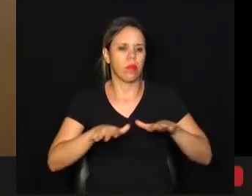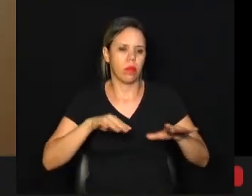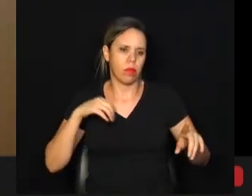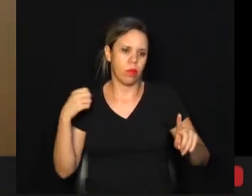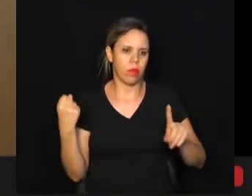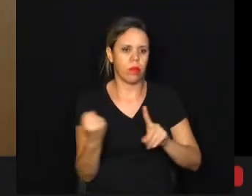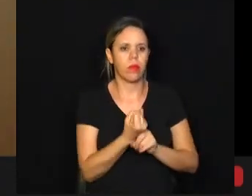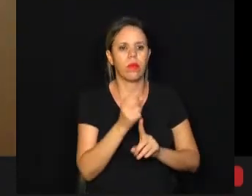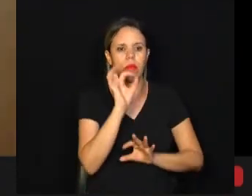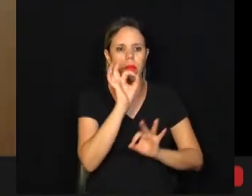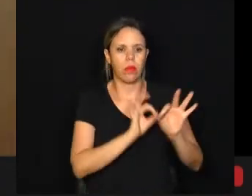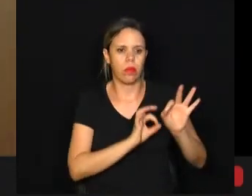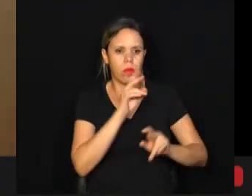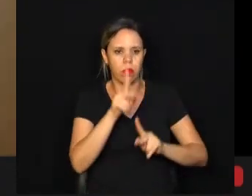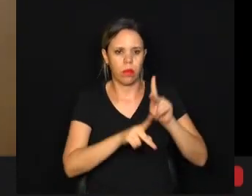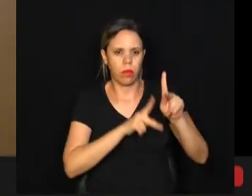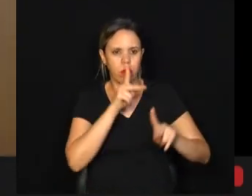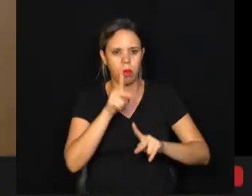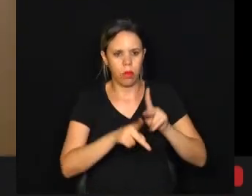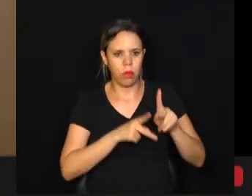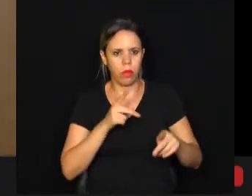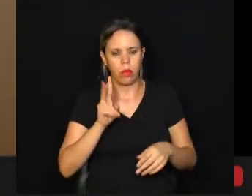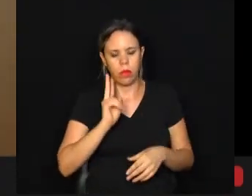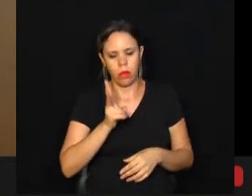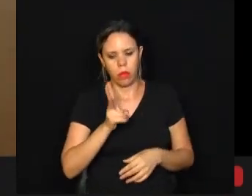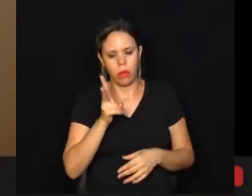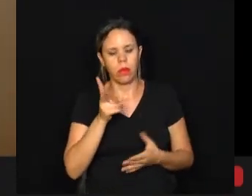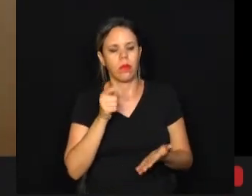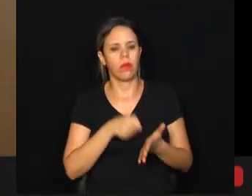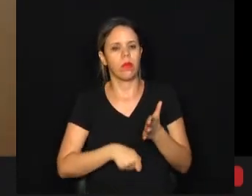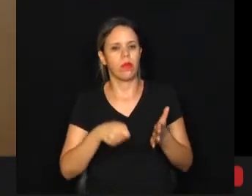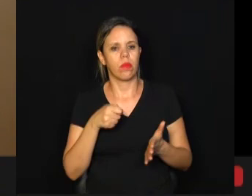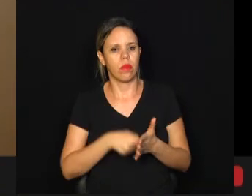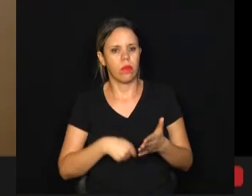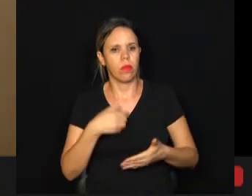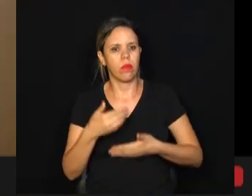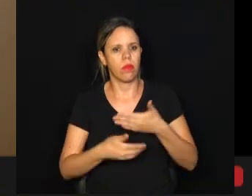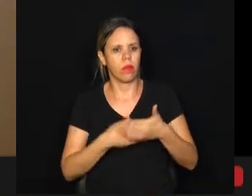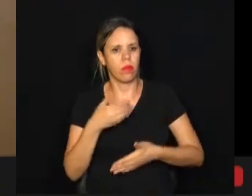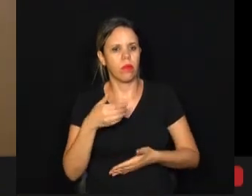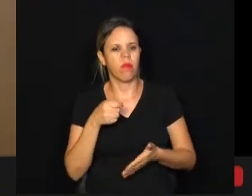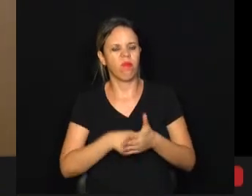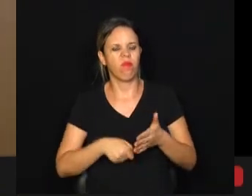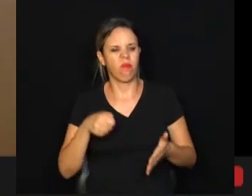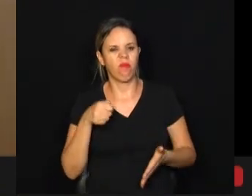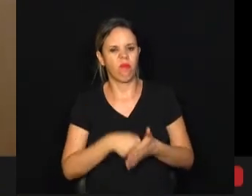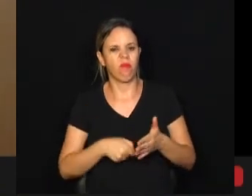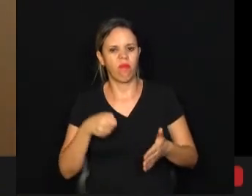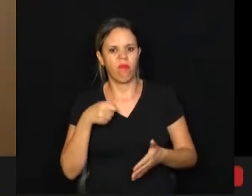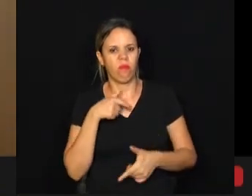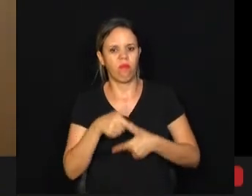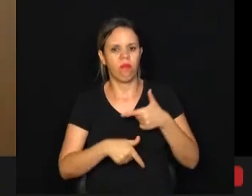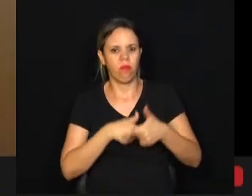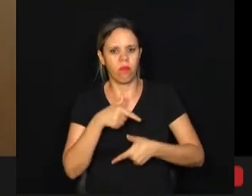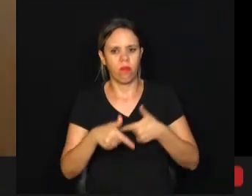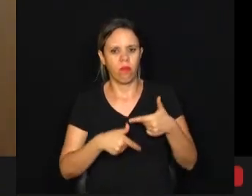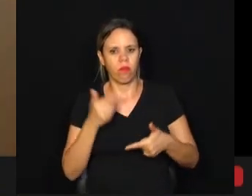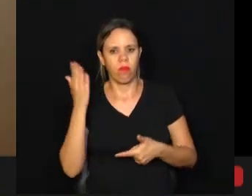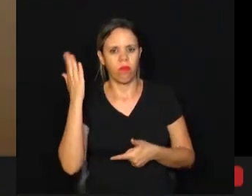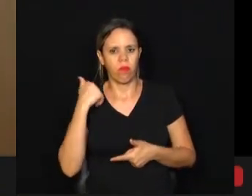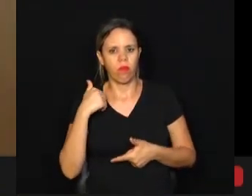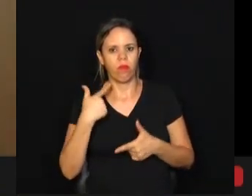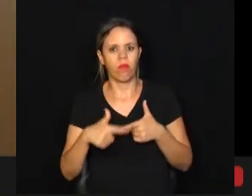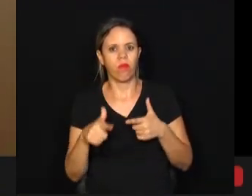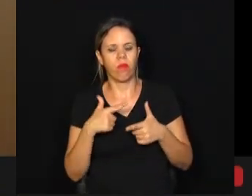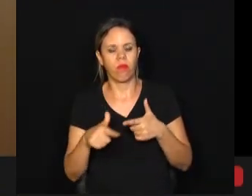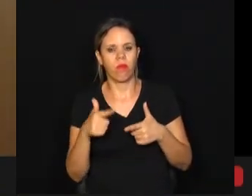é a organização de pessoas que estão dia a dia, cotidianamente, com a mão na massa, portanto, sabem o